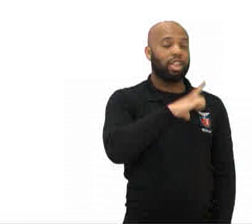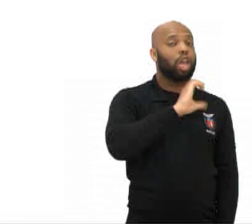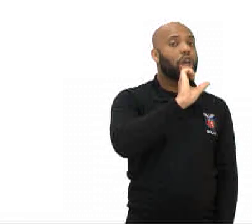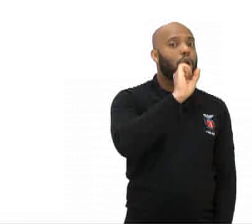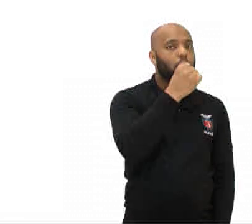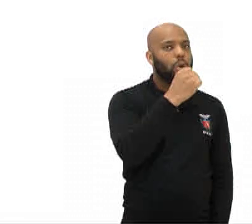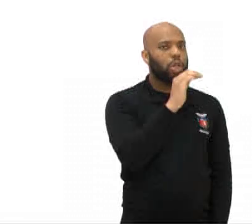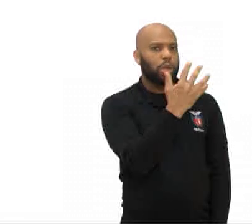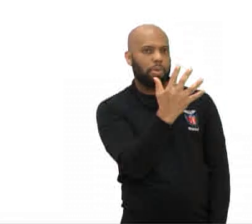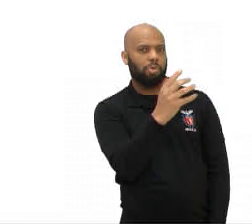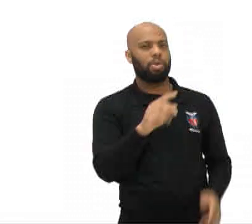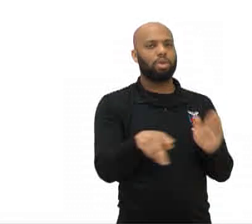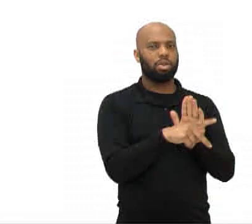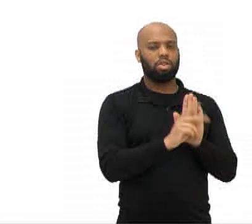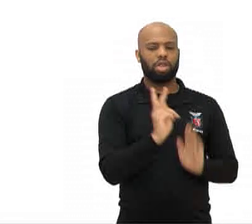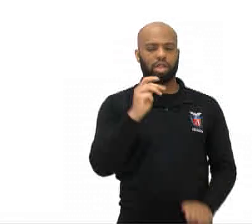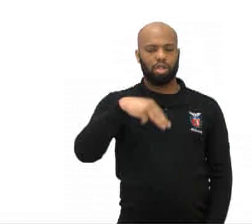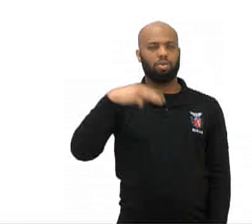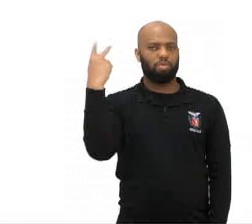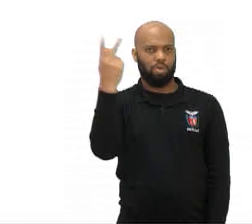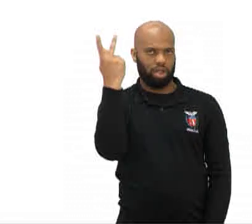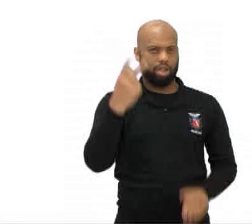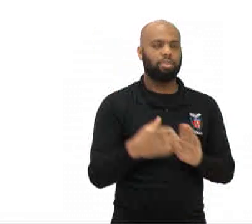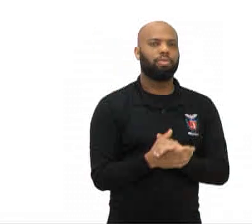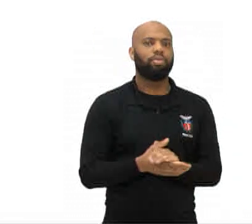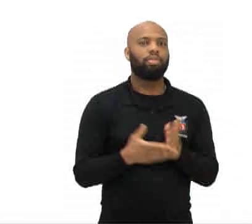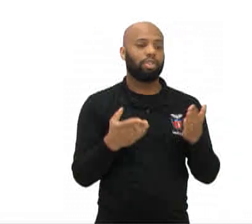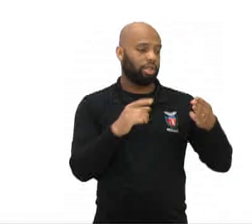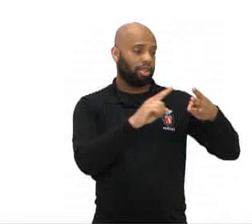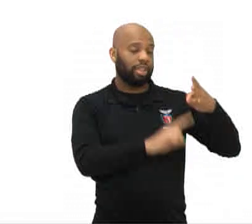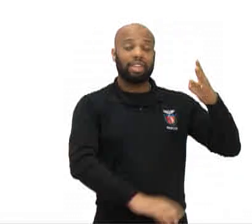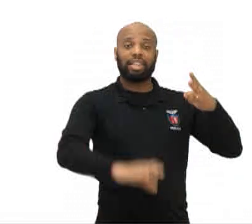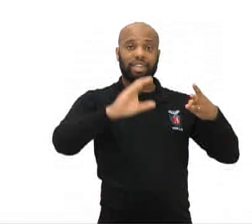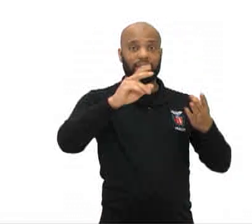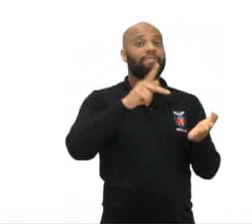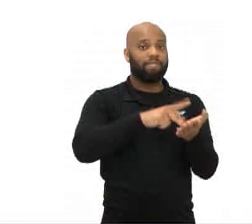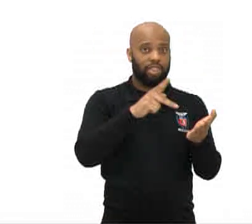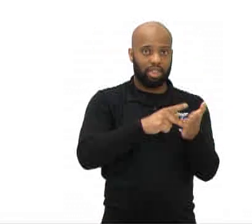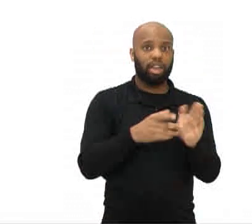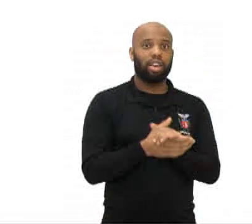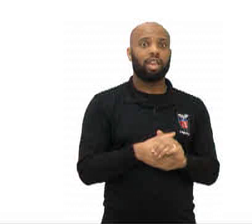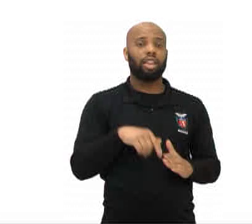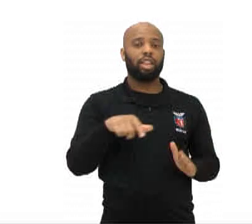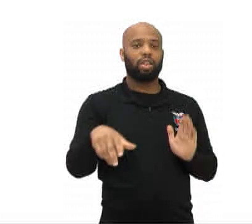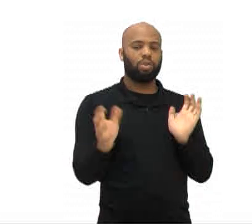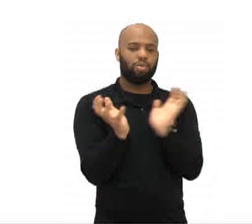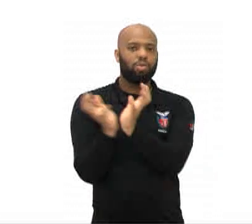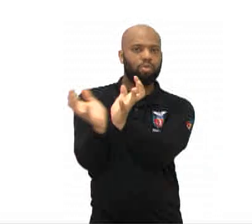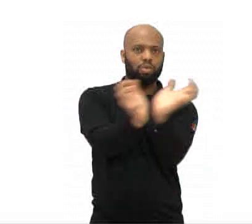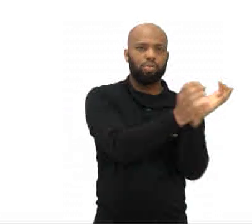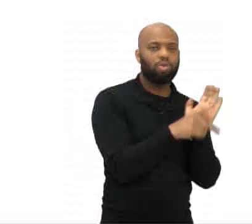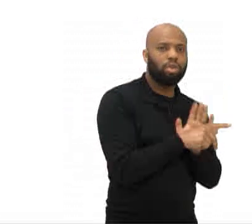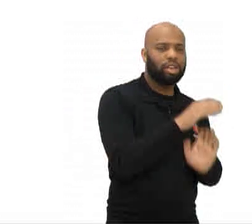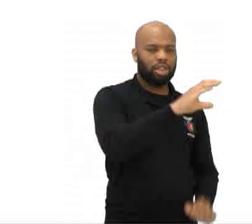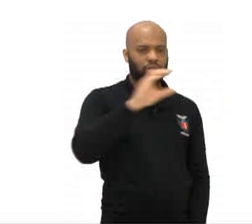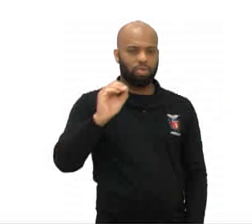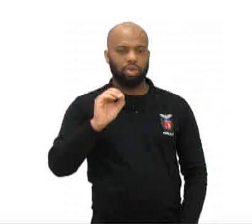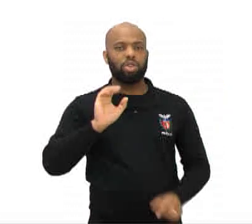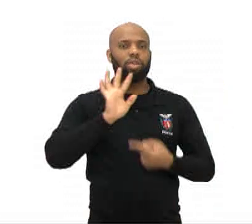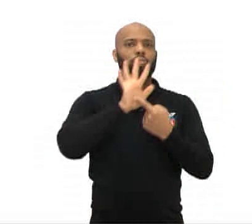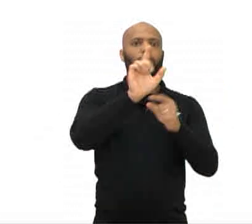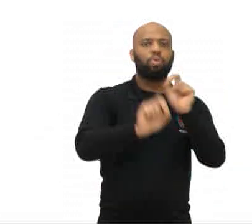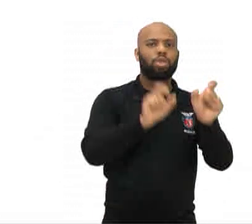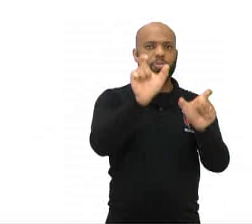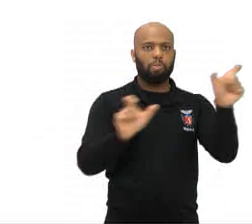de 8 habitantes por quilômetro quadrado. A letra C, verdadeiro. As unidades federativas do Centro-Oeste